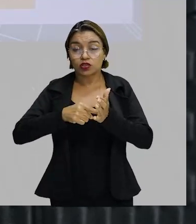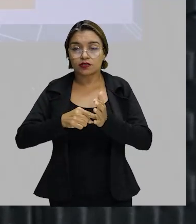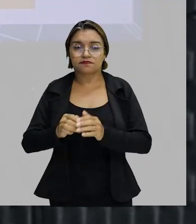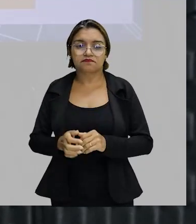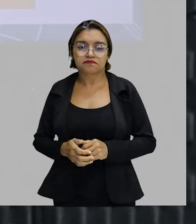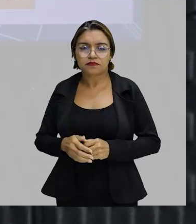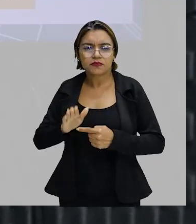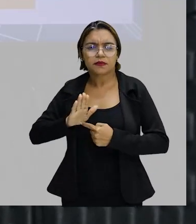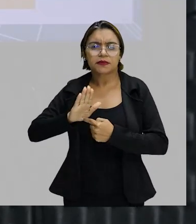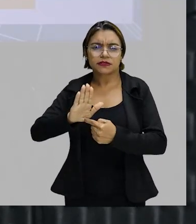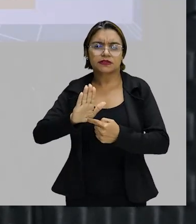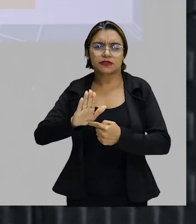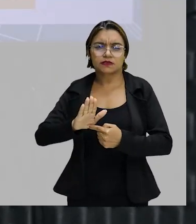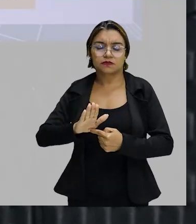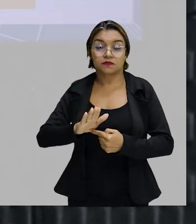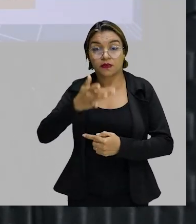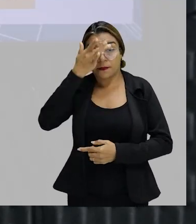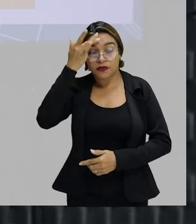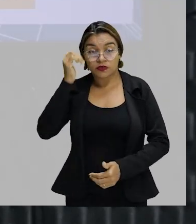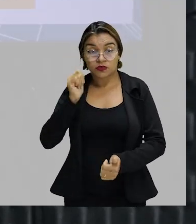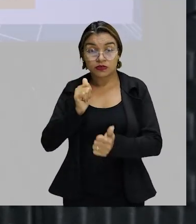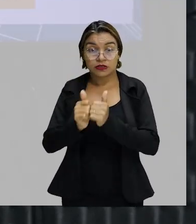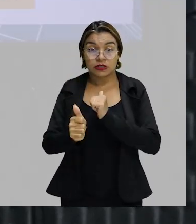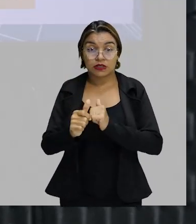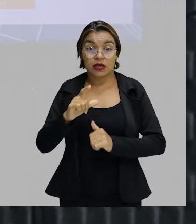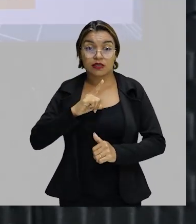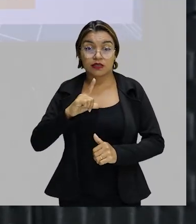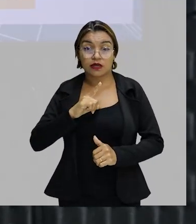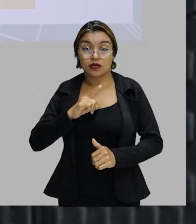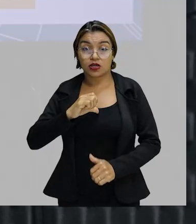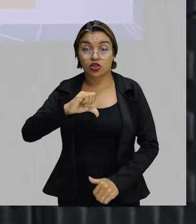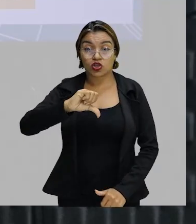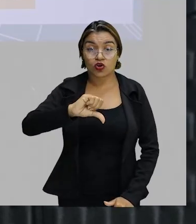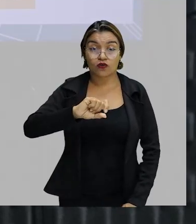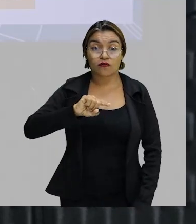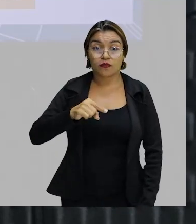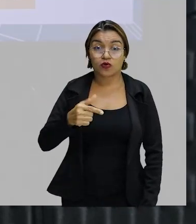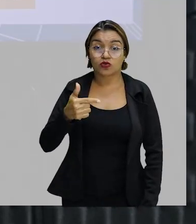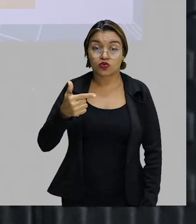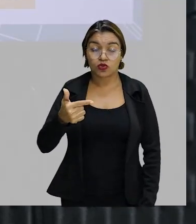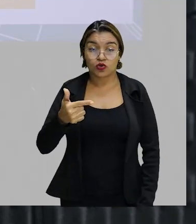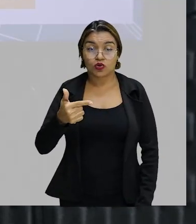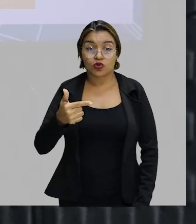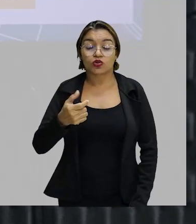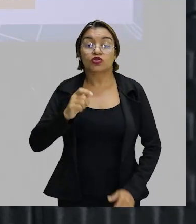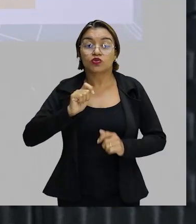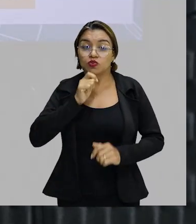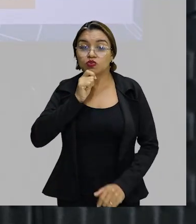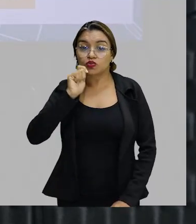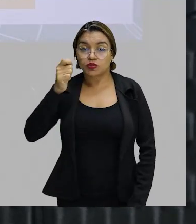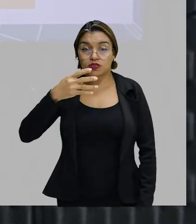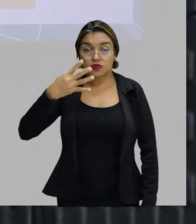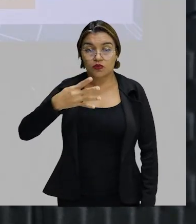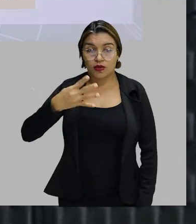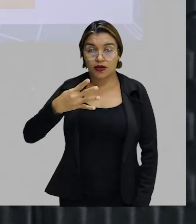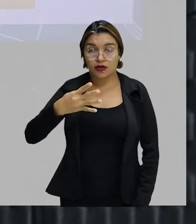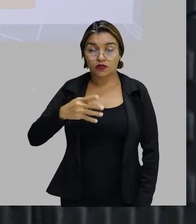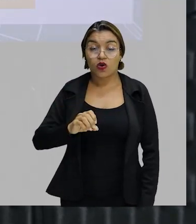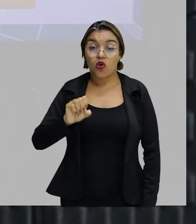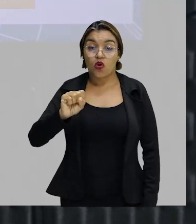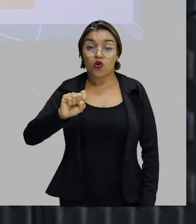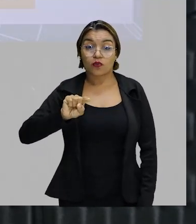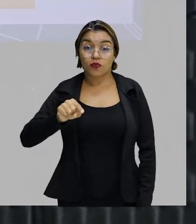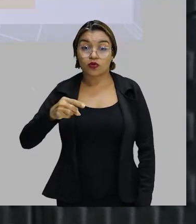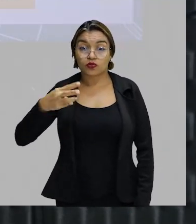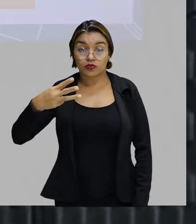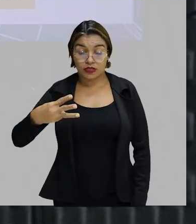apresentação esse atleta ganhou o quê 9.2 do juiz de número 4 e 8.3 do juiz de número